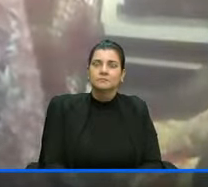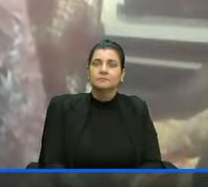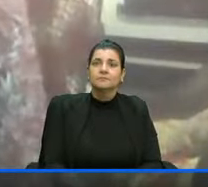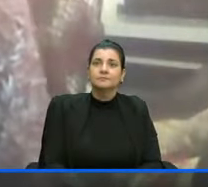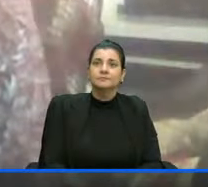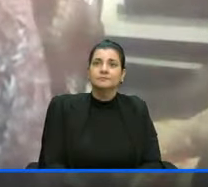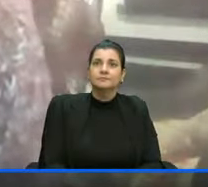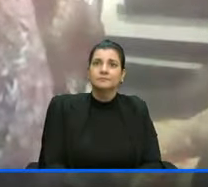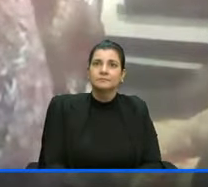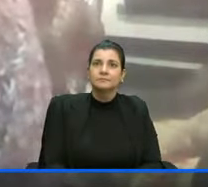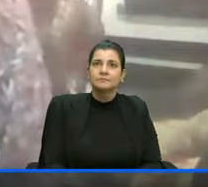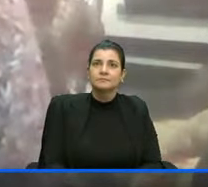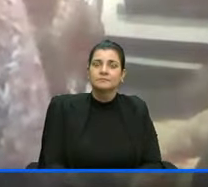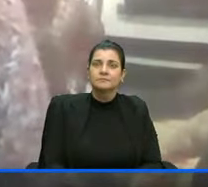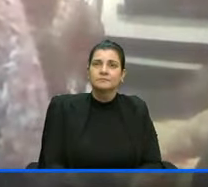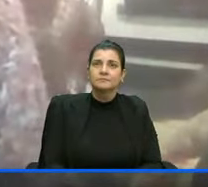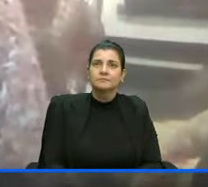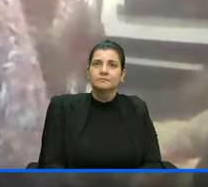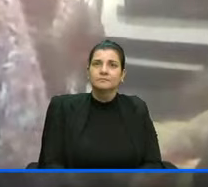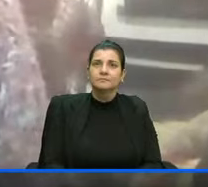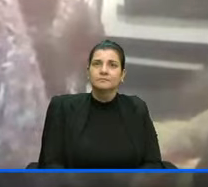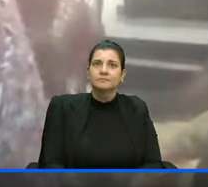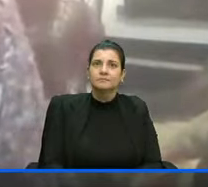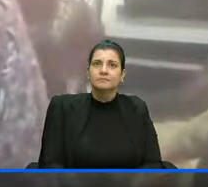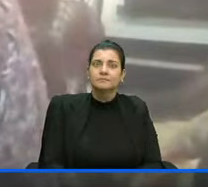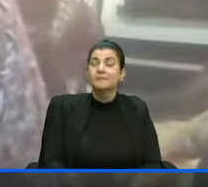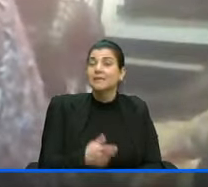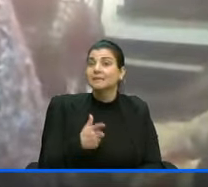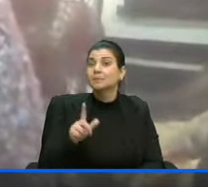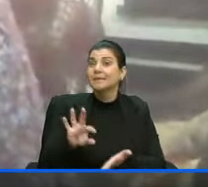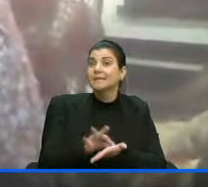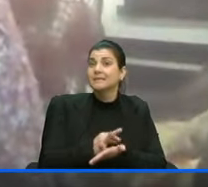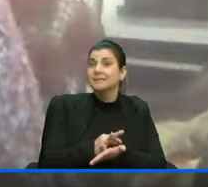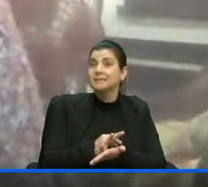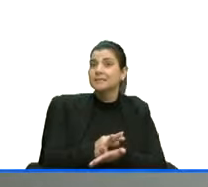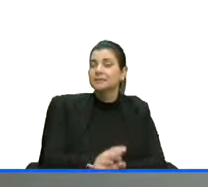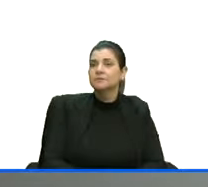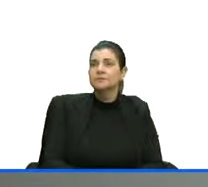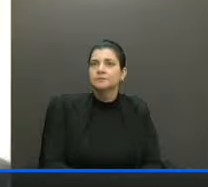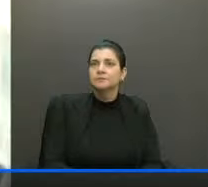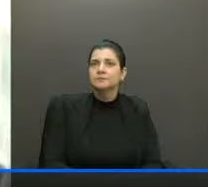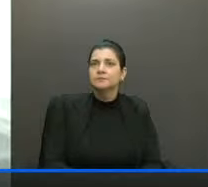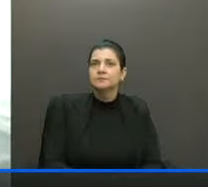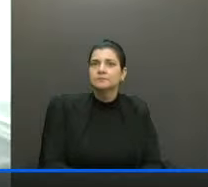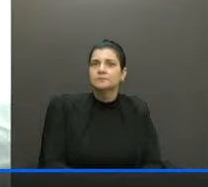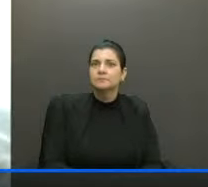fórum, do conjunto das. Desculpa,